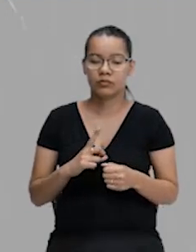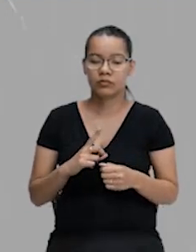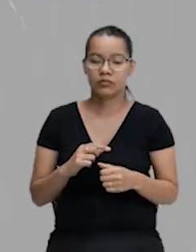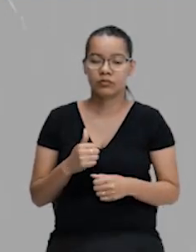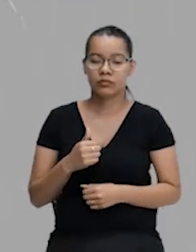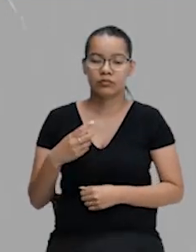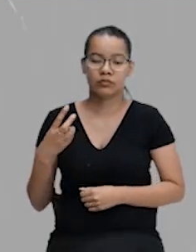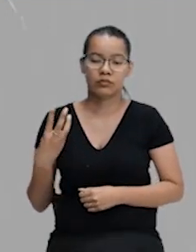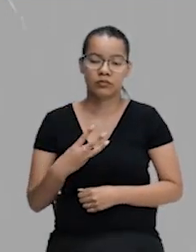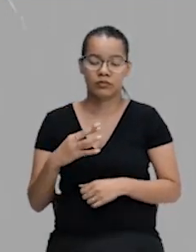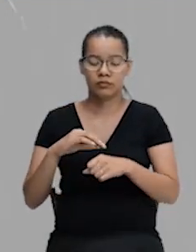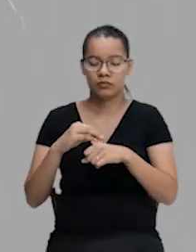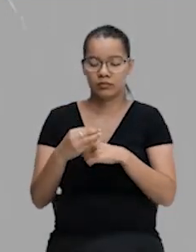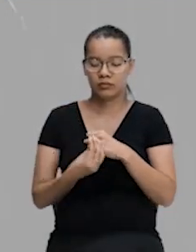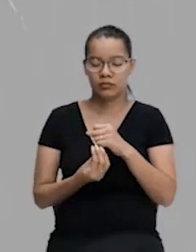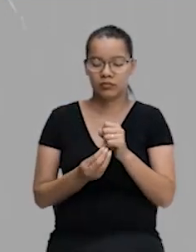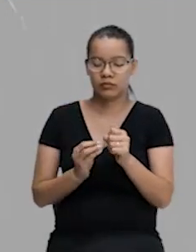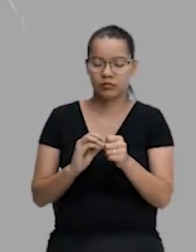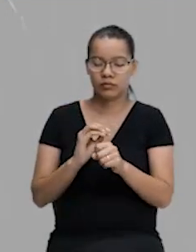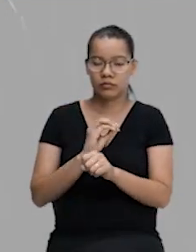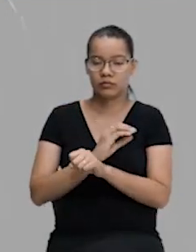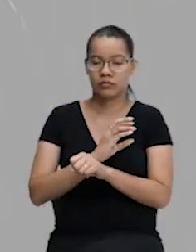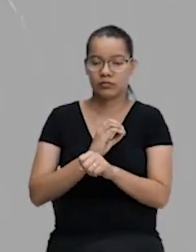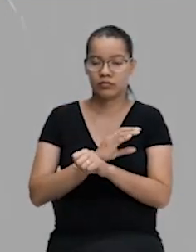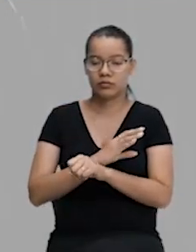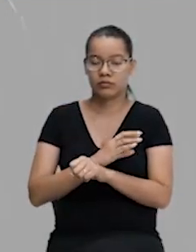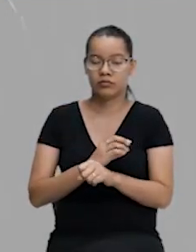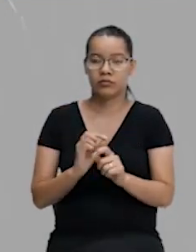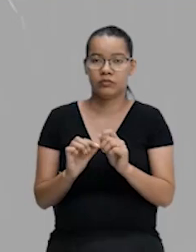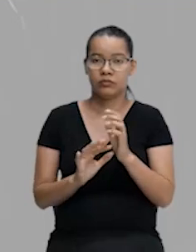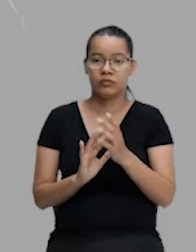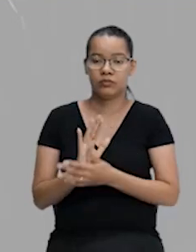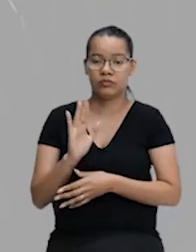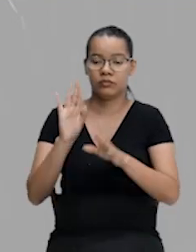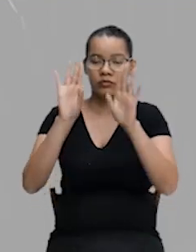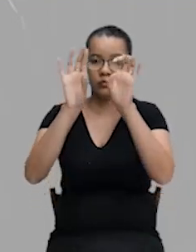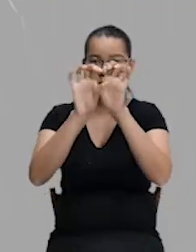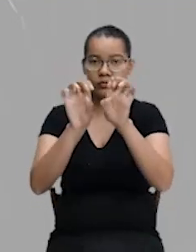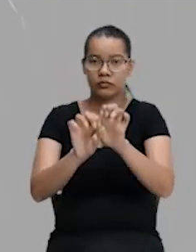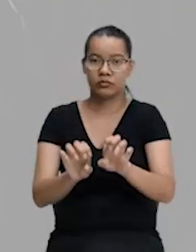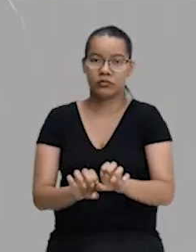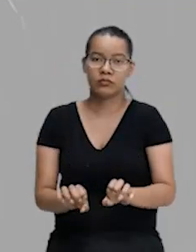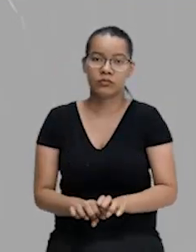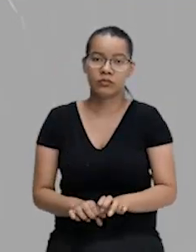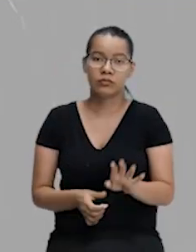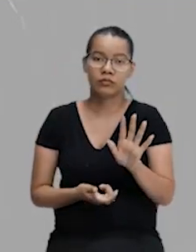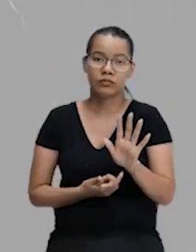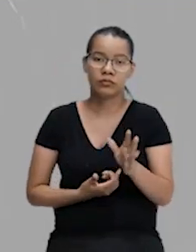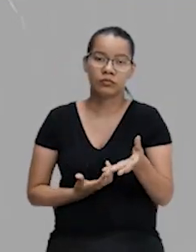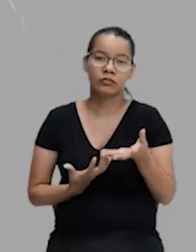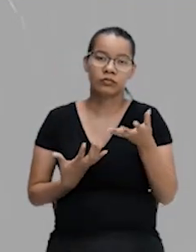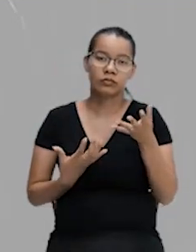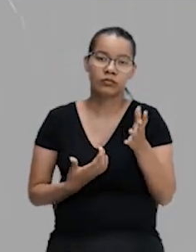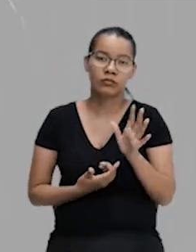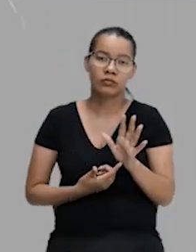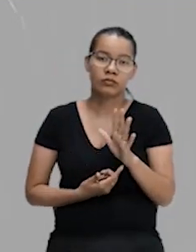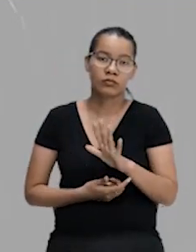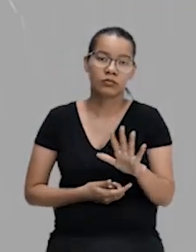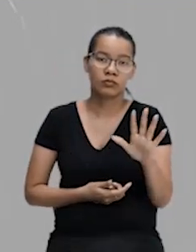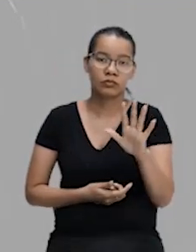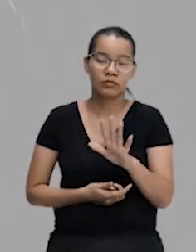moléculas do ácido graxo, formando essa estrutura aqui, ó. E aqui eu quis destacar, certo?